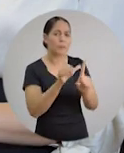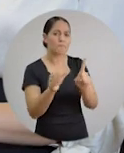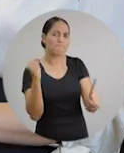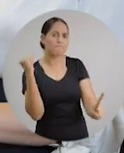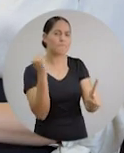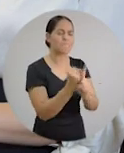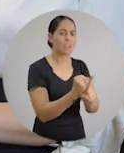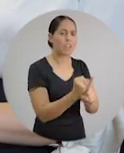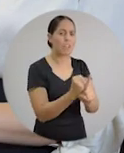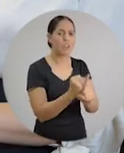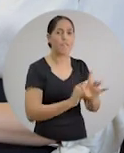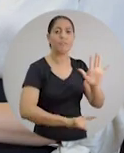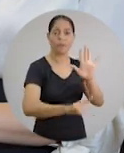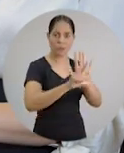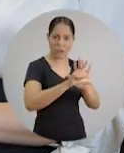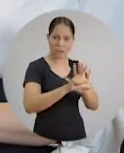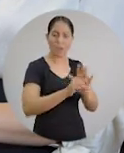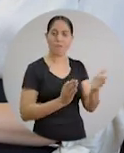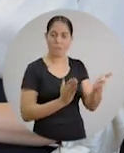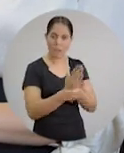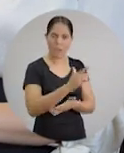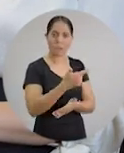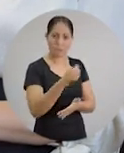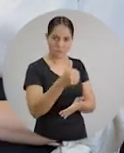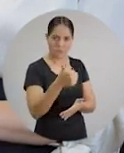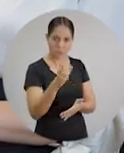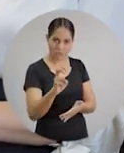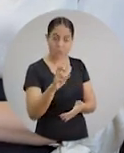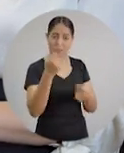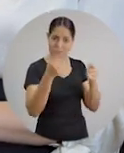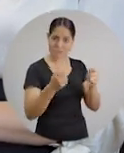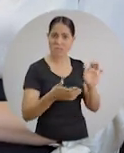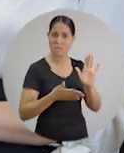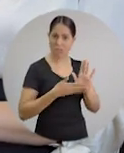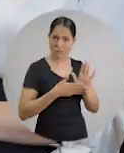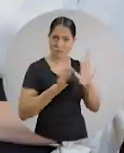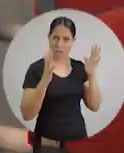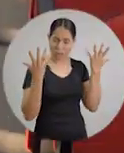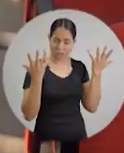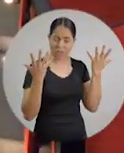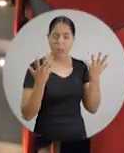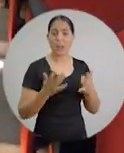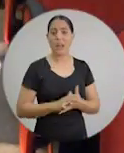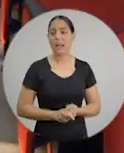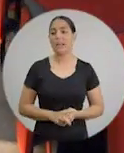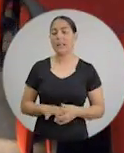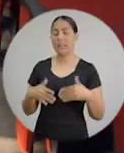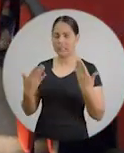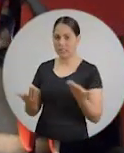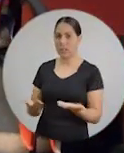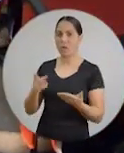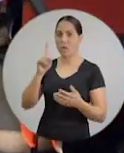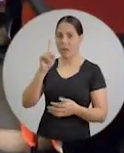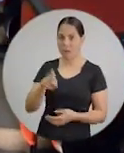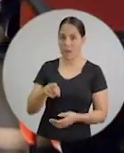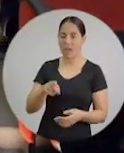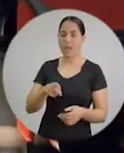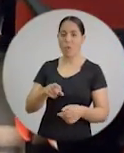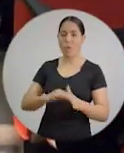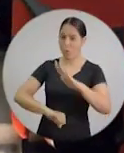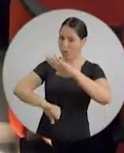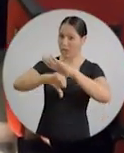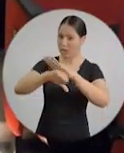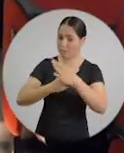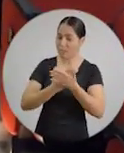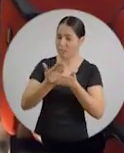si. Foi uma lei que foi aprovada em 2015 e que tem que ser comemorada. Na verdade, o tipo penal ele